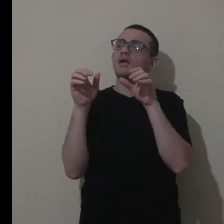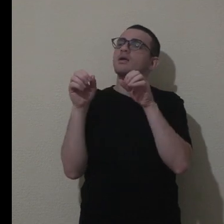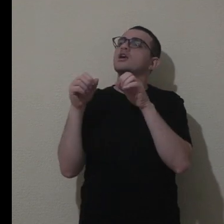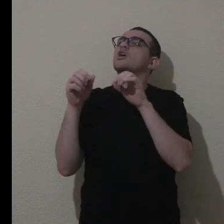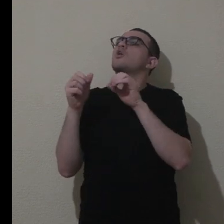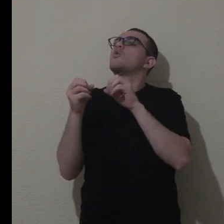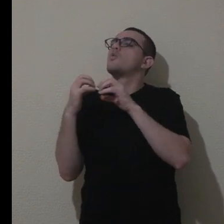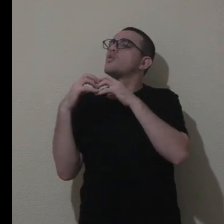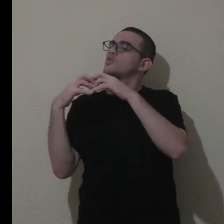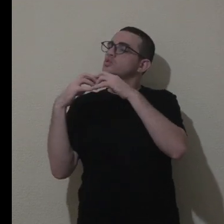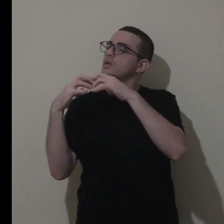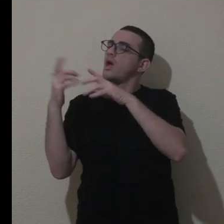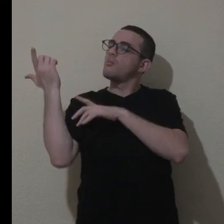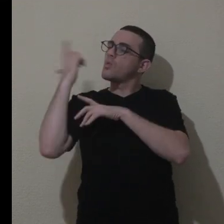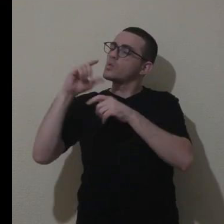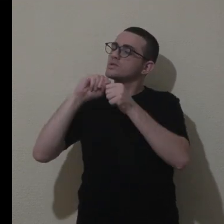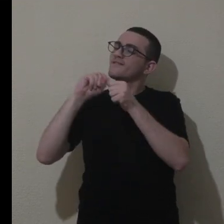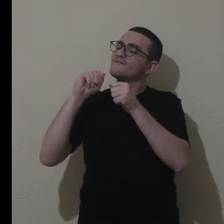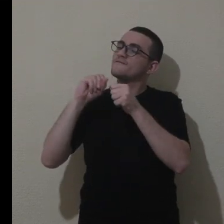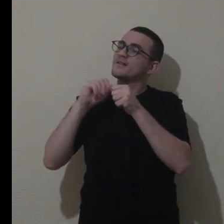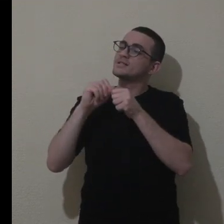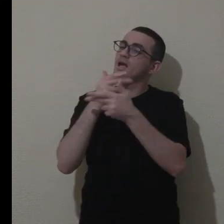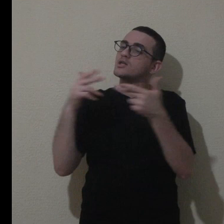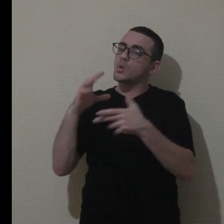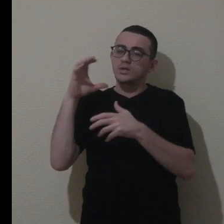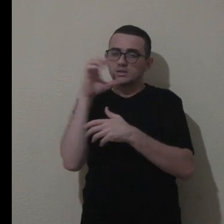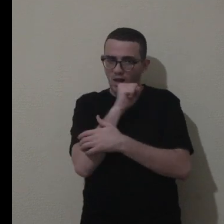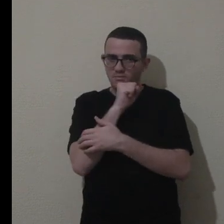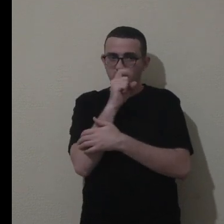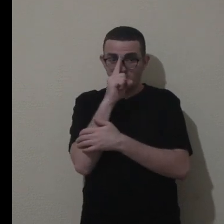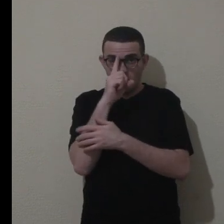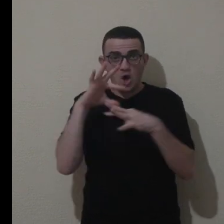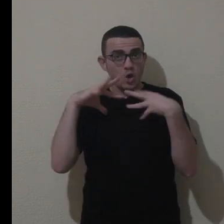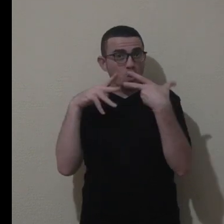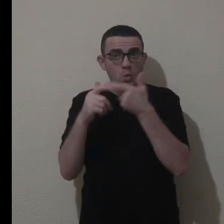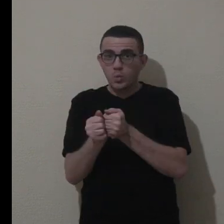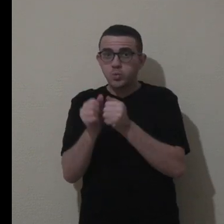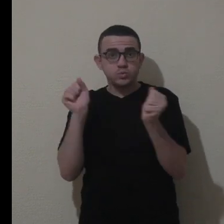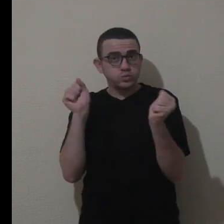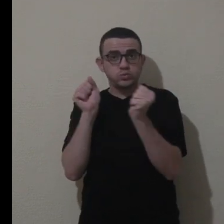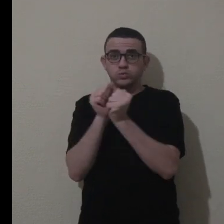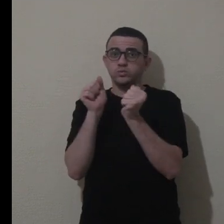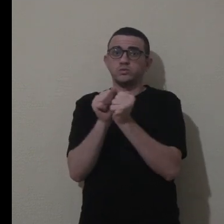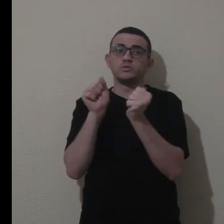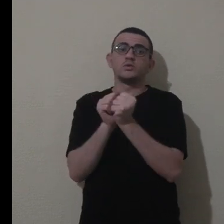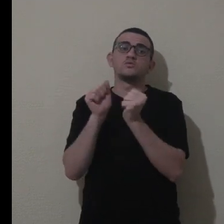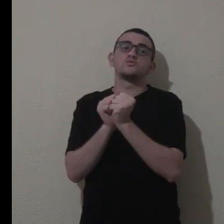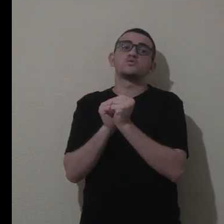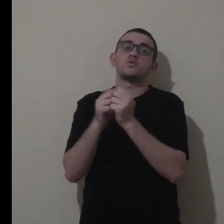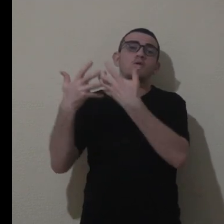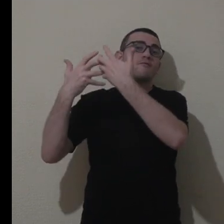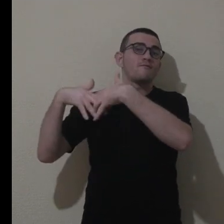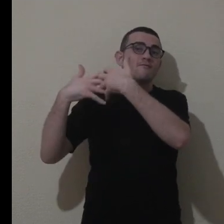fluência cerebral, de você conseguir fazer as coisas de uma maneira mais rápida. tudo isso estão nesse pacote